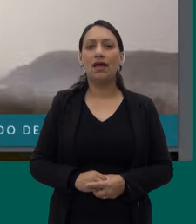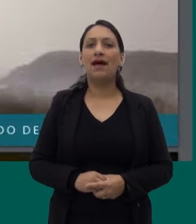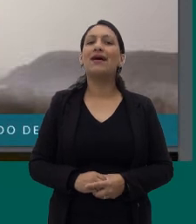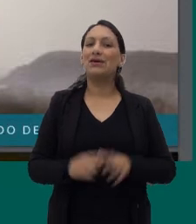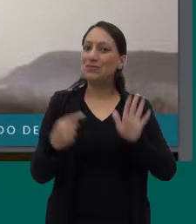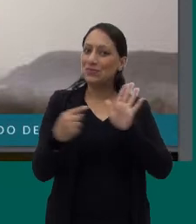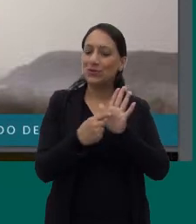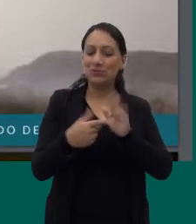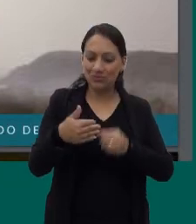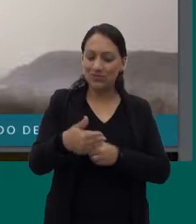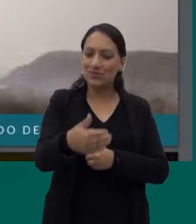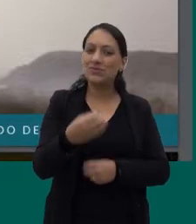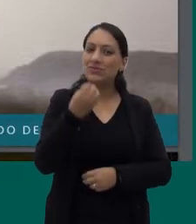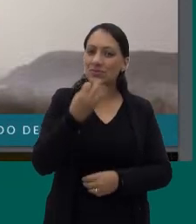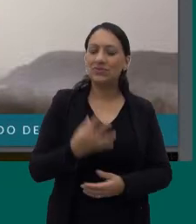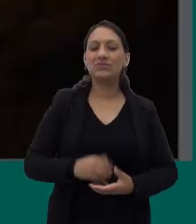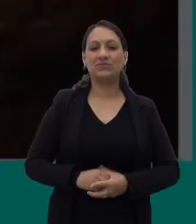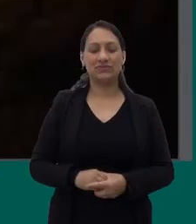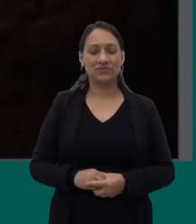partida.